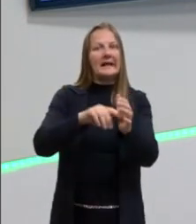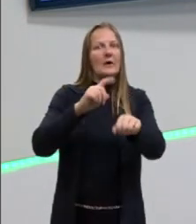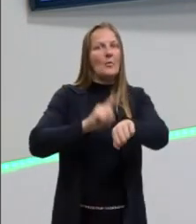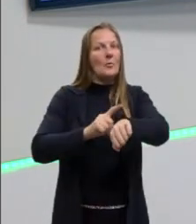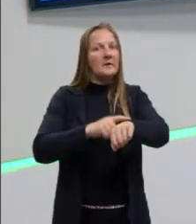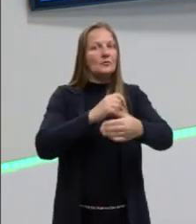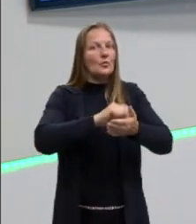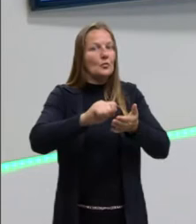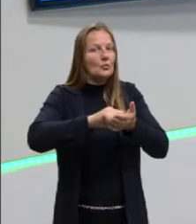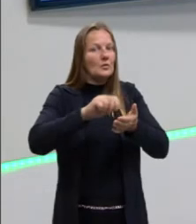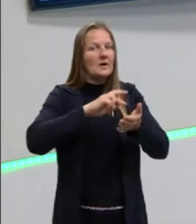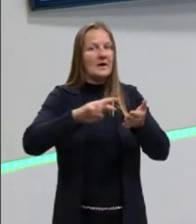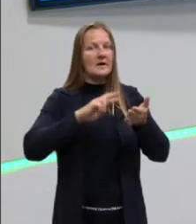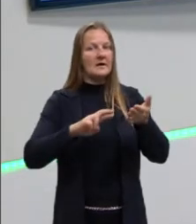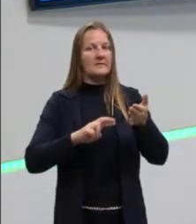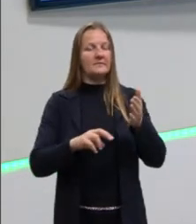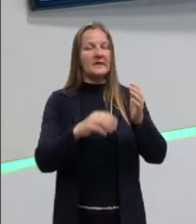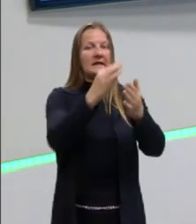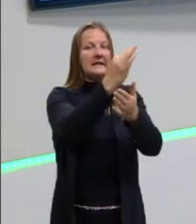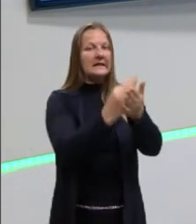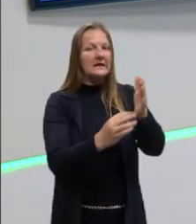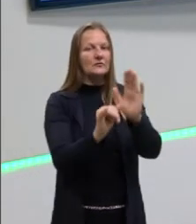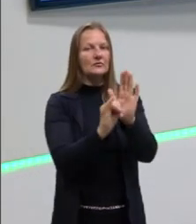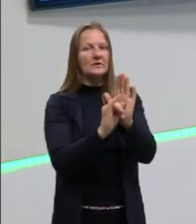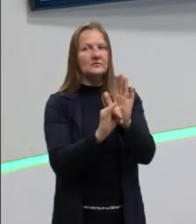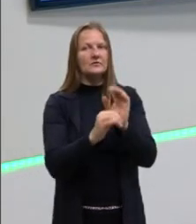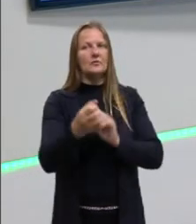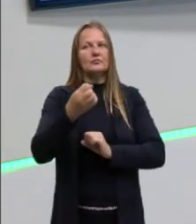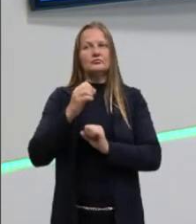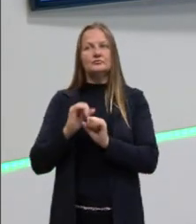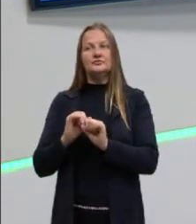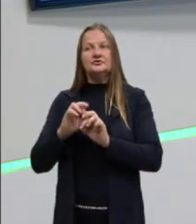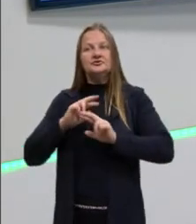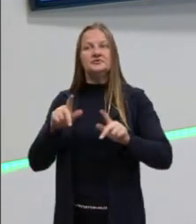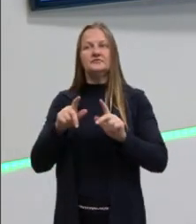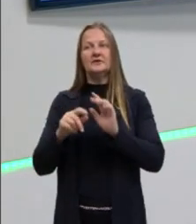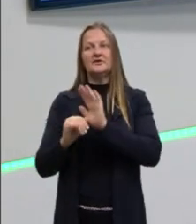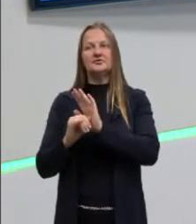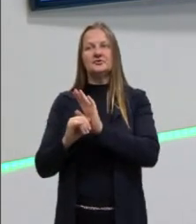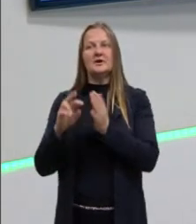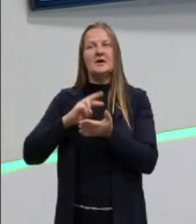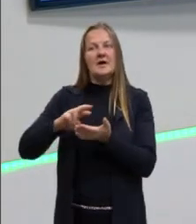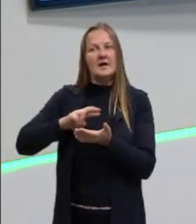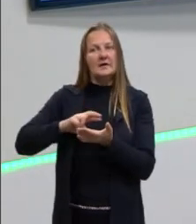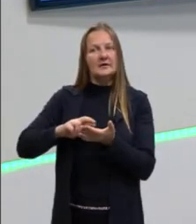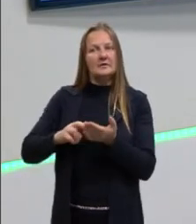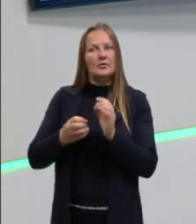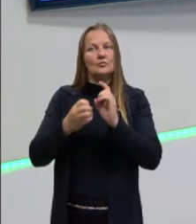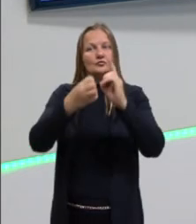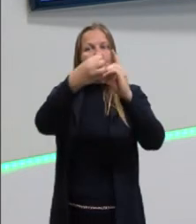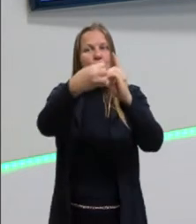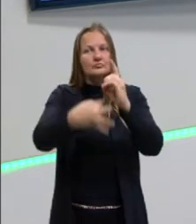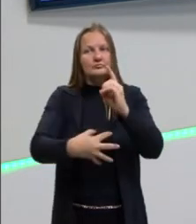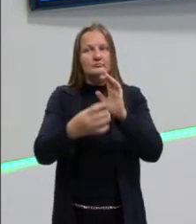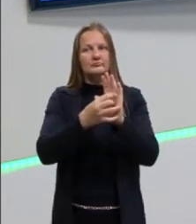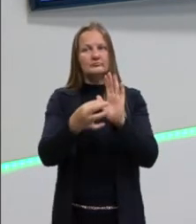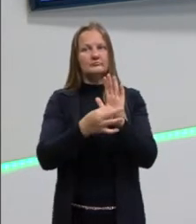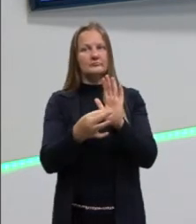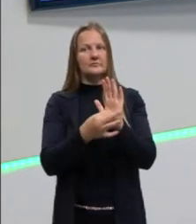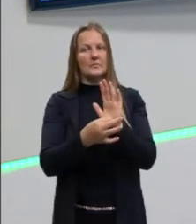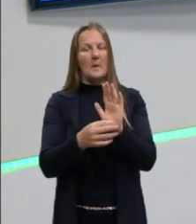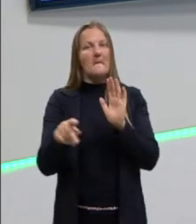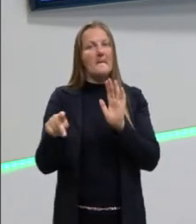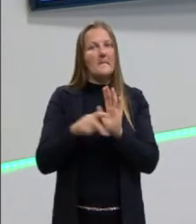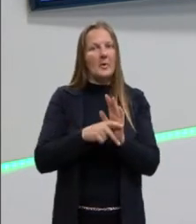diferencia texto narrativo contar histórias do texto dissertativo argumentativo que é